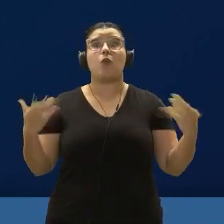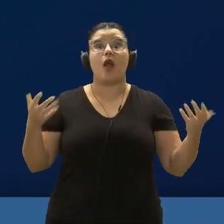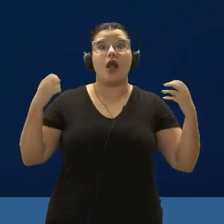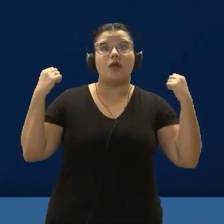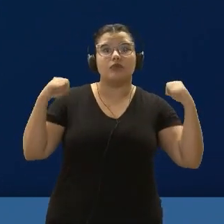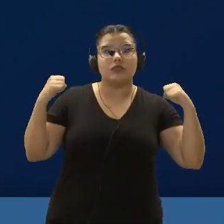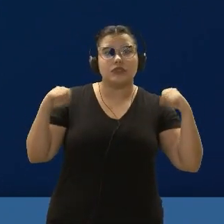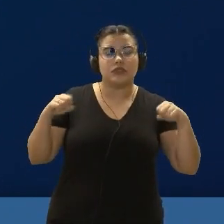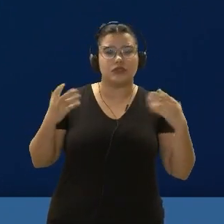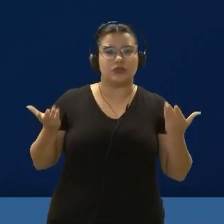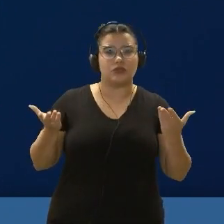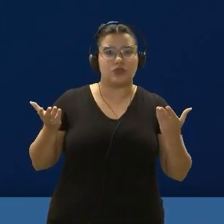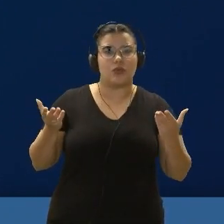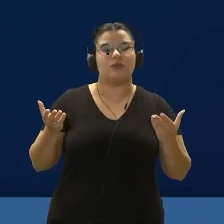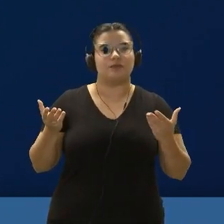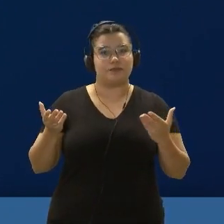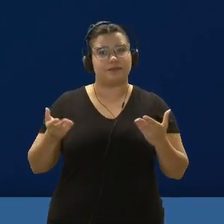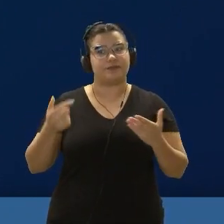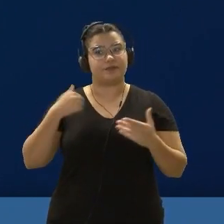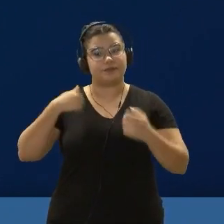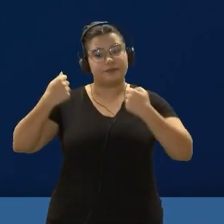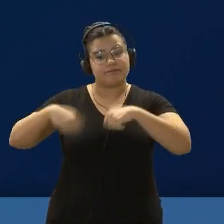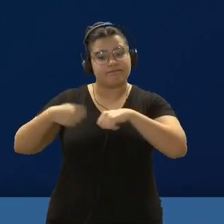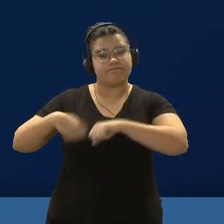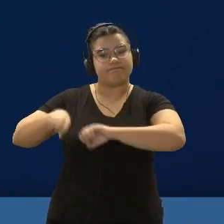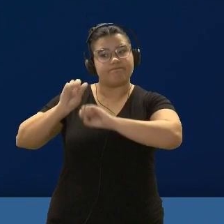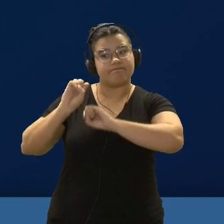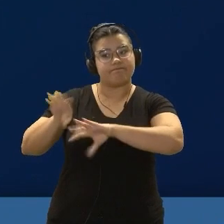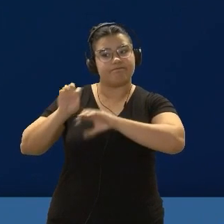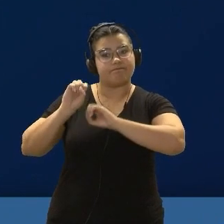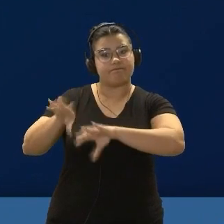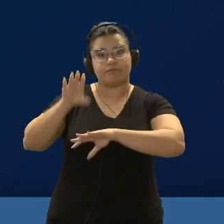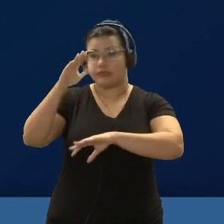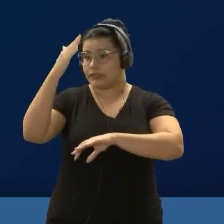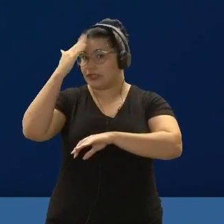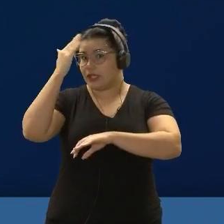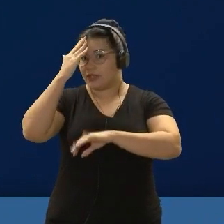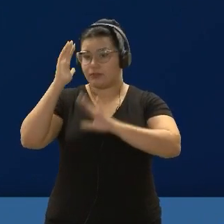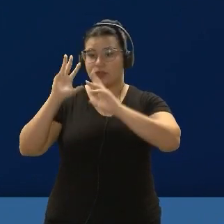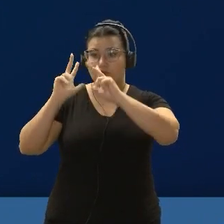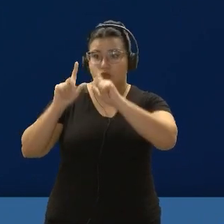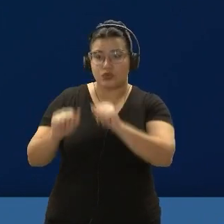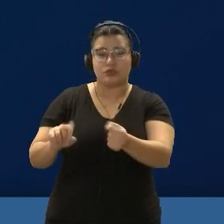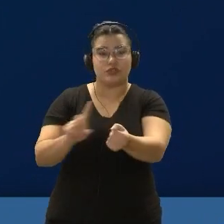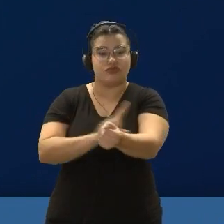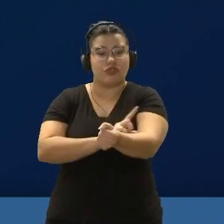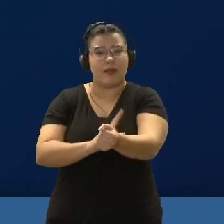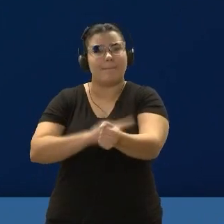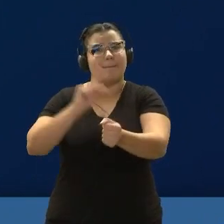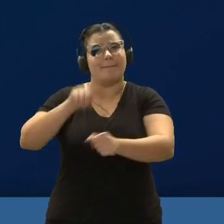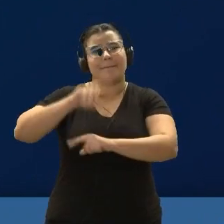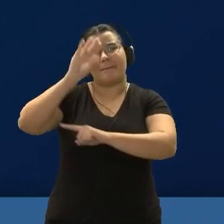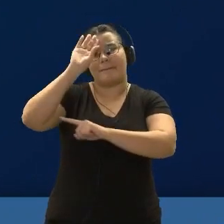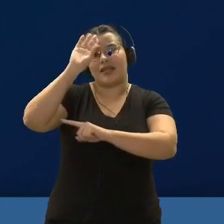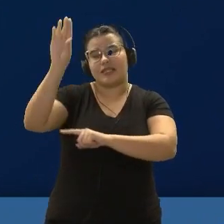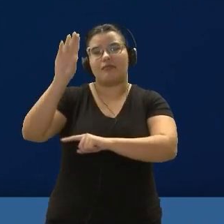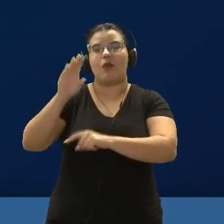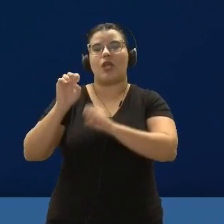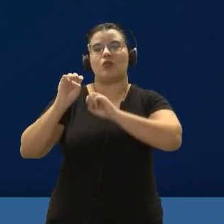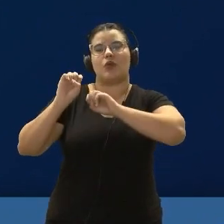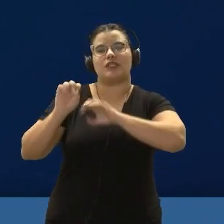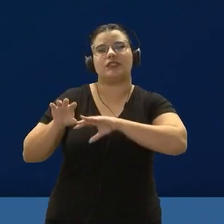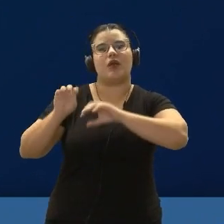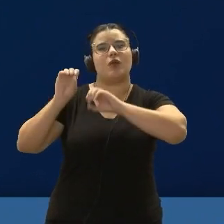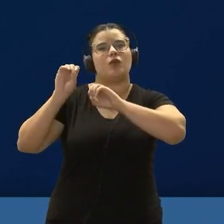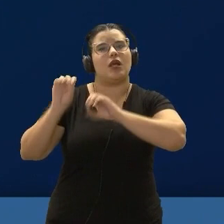inteirar esse paciente, educação em diabetes é tudo. Educação, educação, educação. É o que dizia já o Dr.